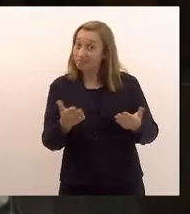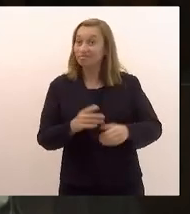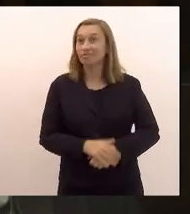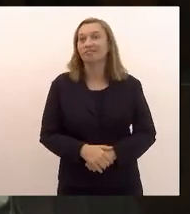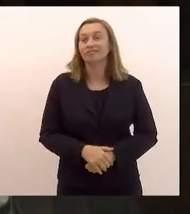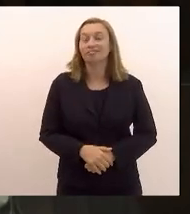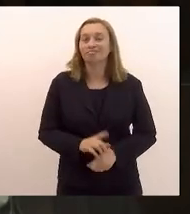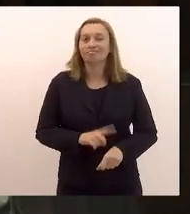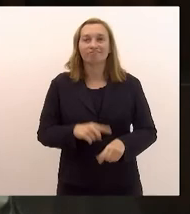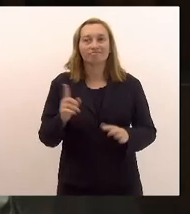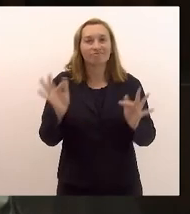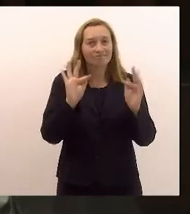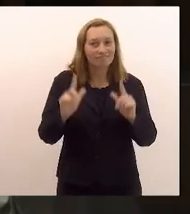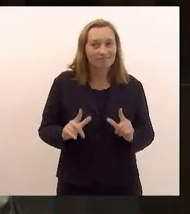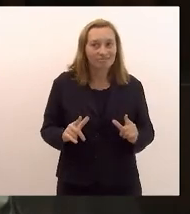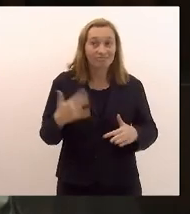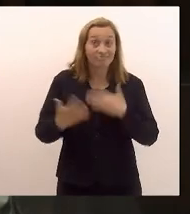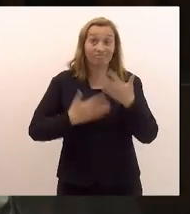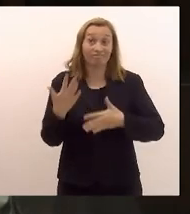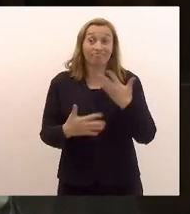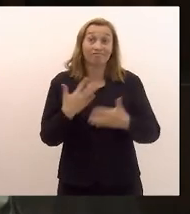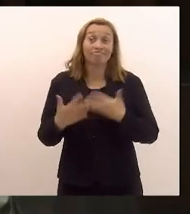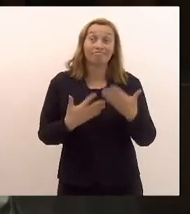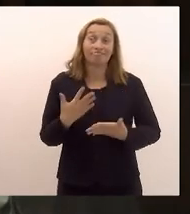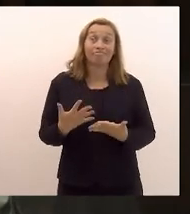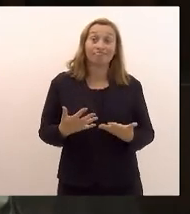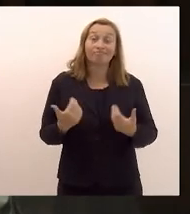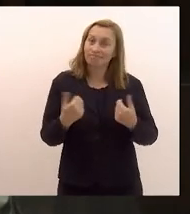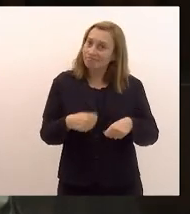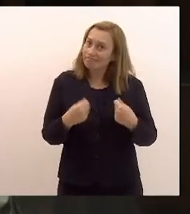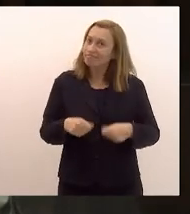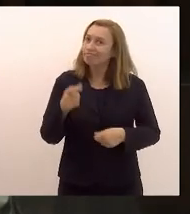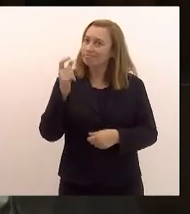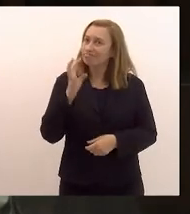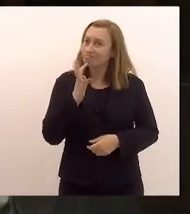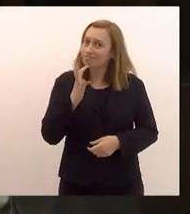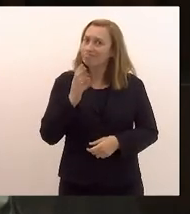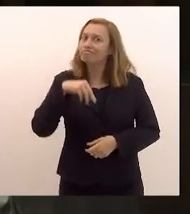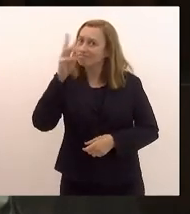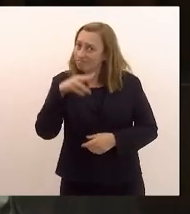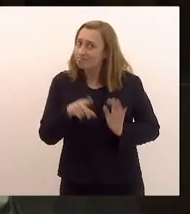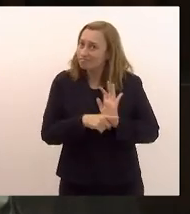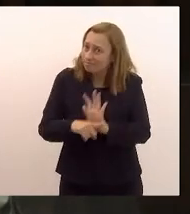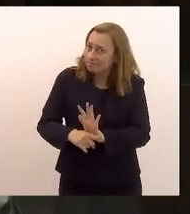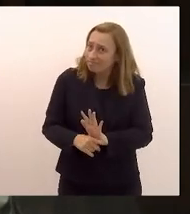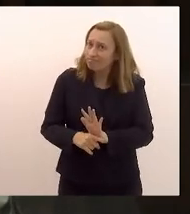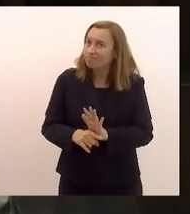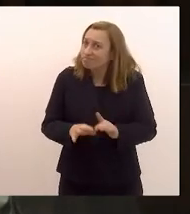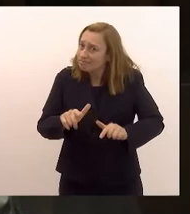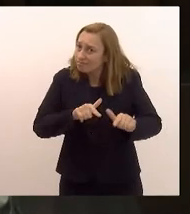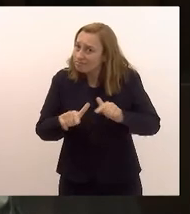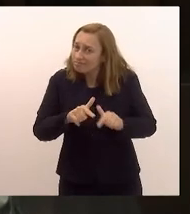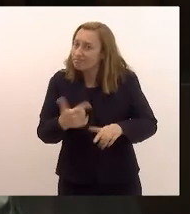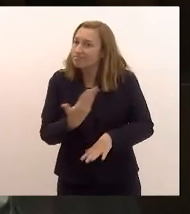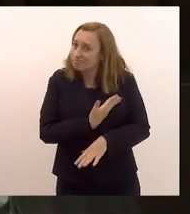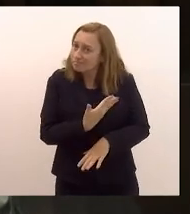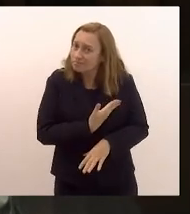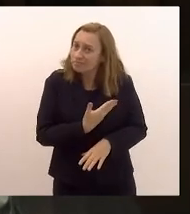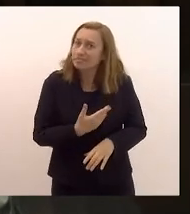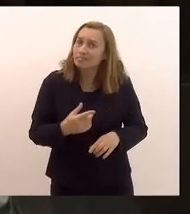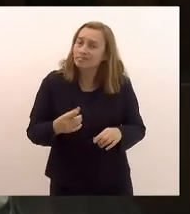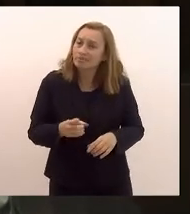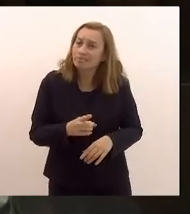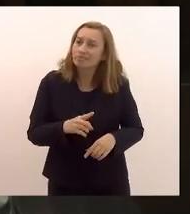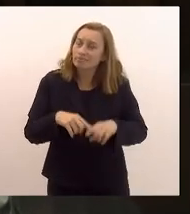e são momentos muito festivos e alegres e que a gente precisa reconhecer quem ajudou a gente nessa caminhada além dos colegas e servidores